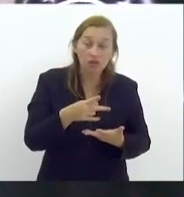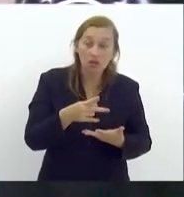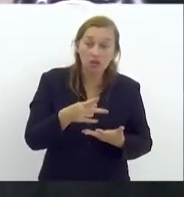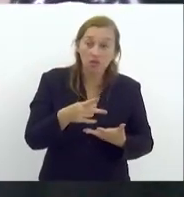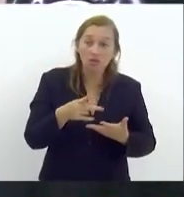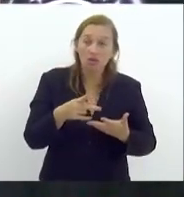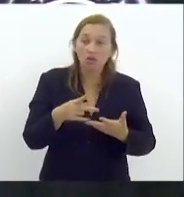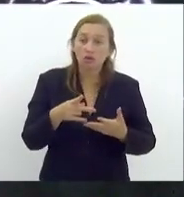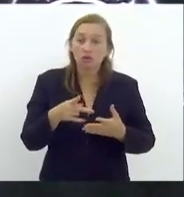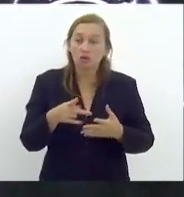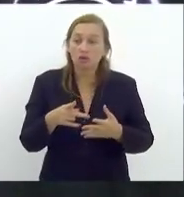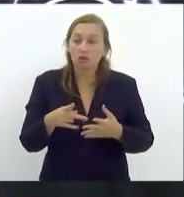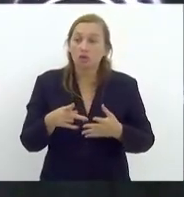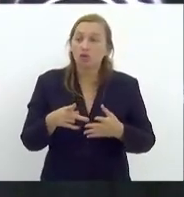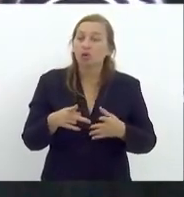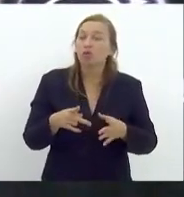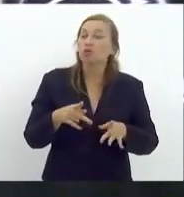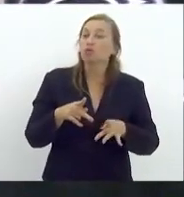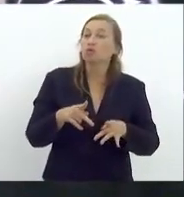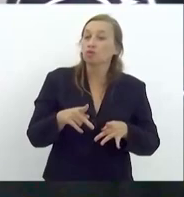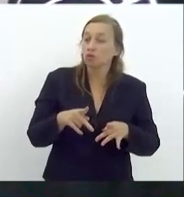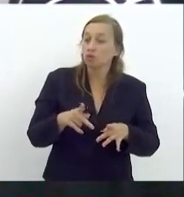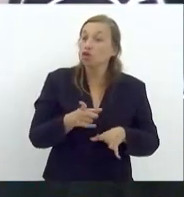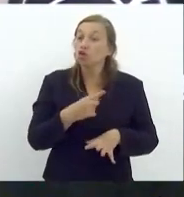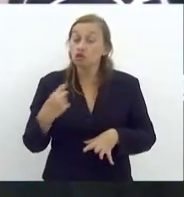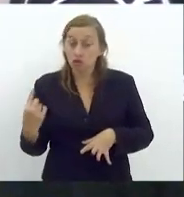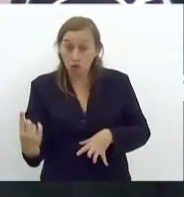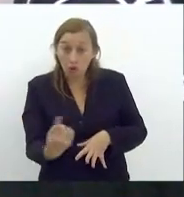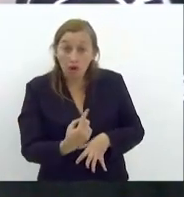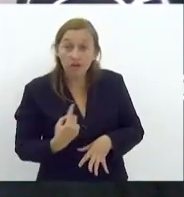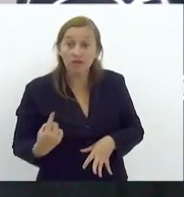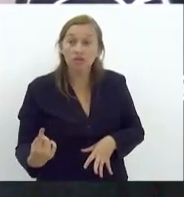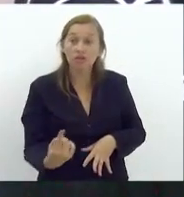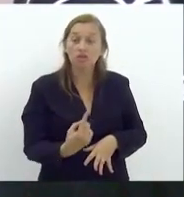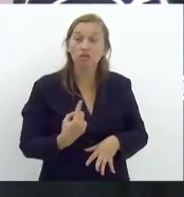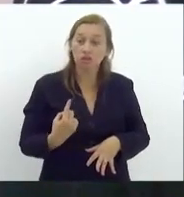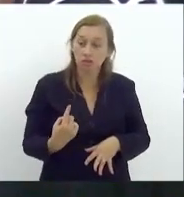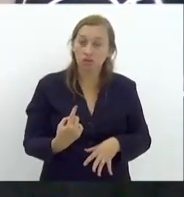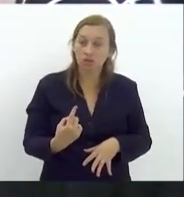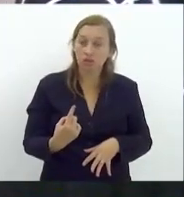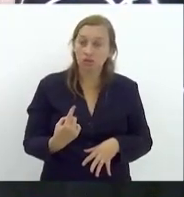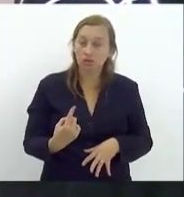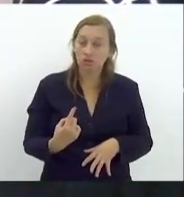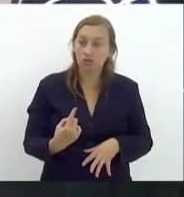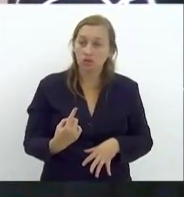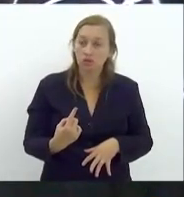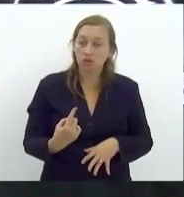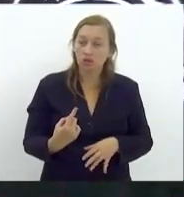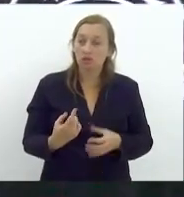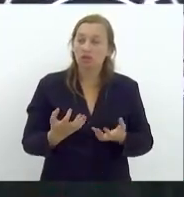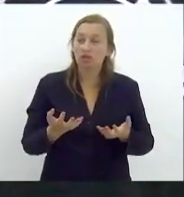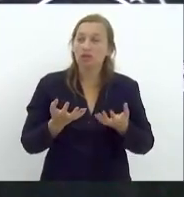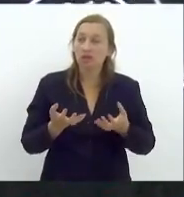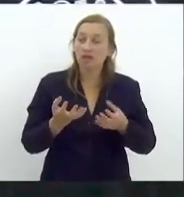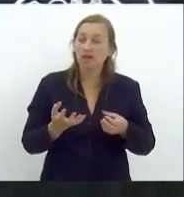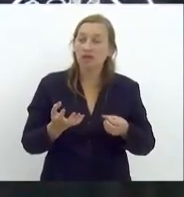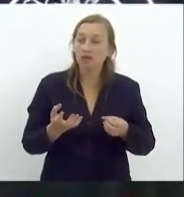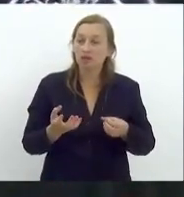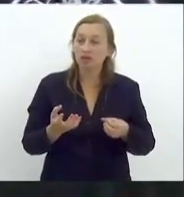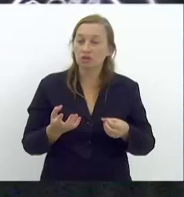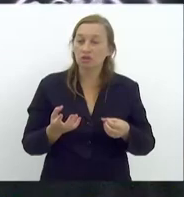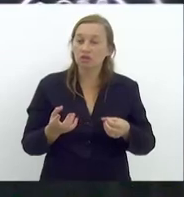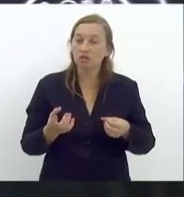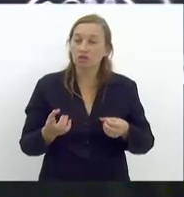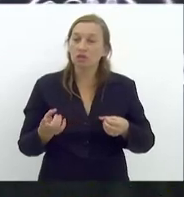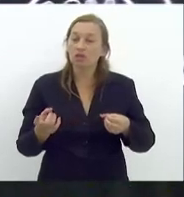público com privado que é nós por nós contando com o retorno do público que os